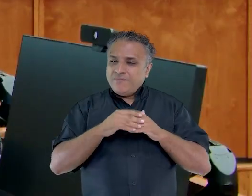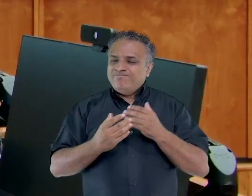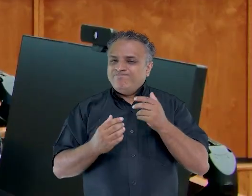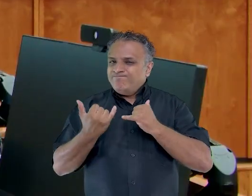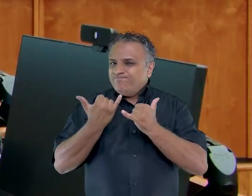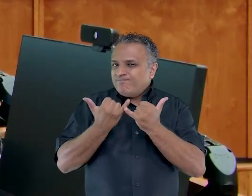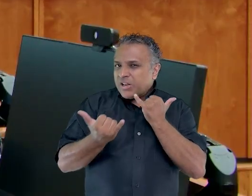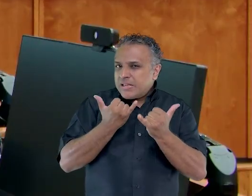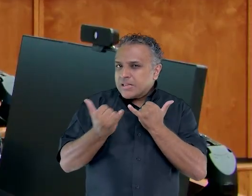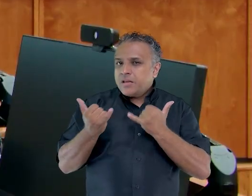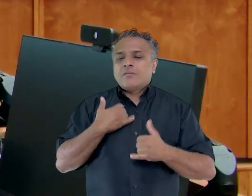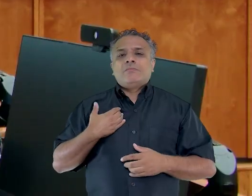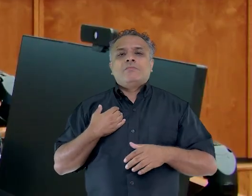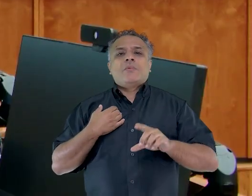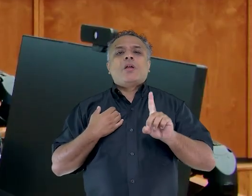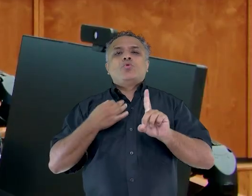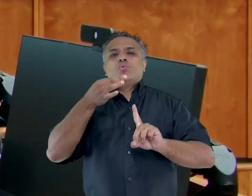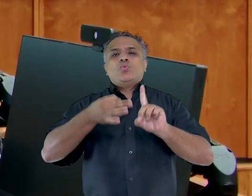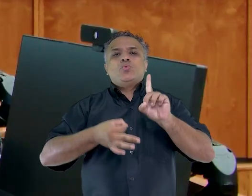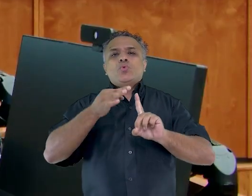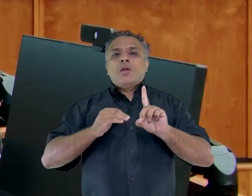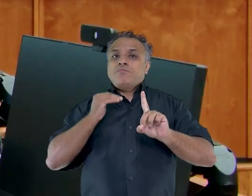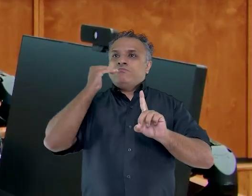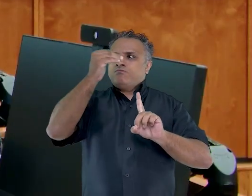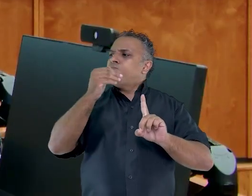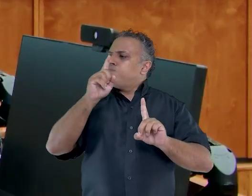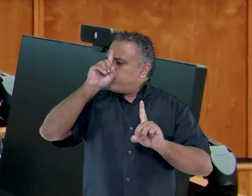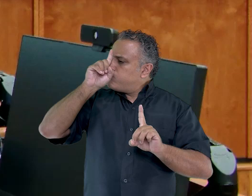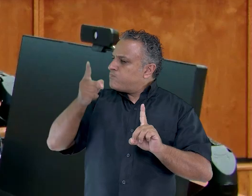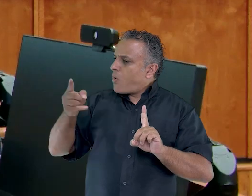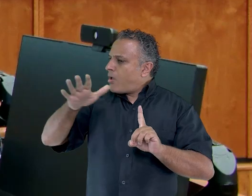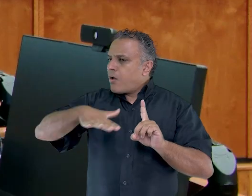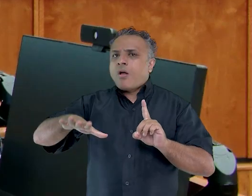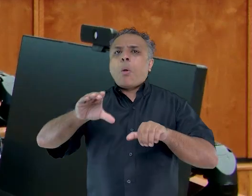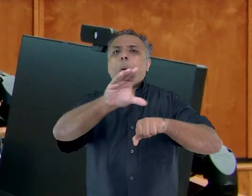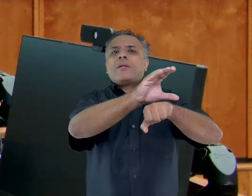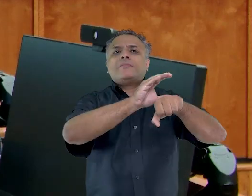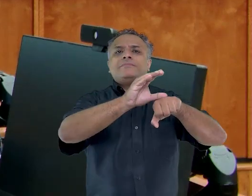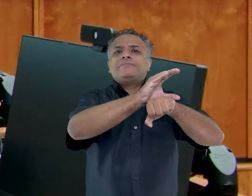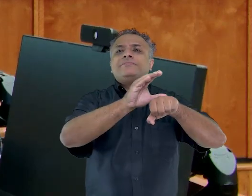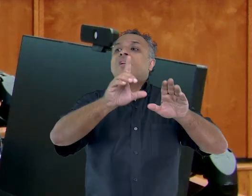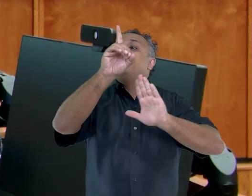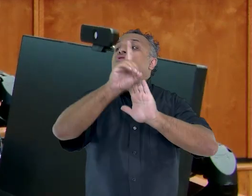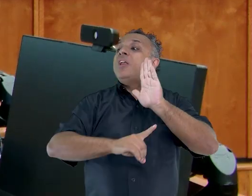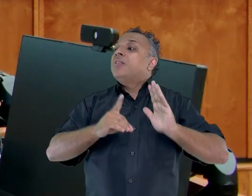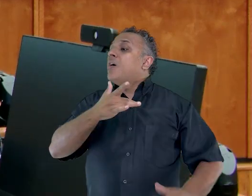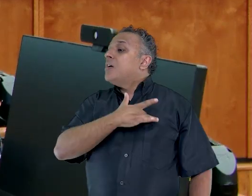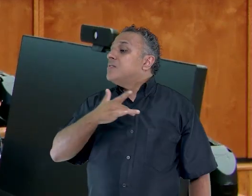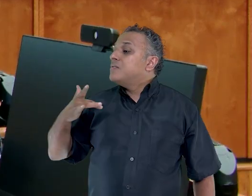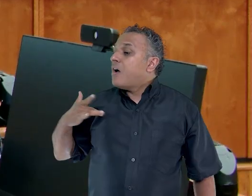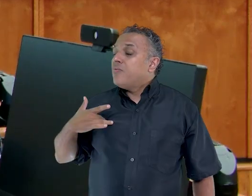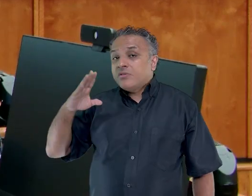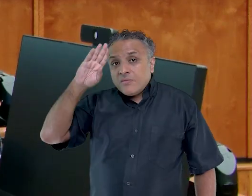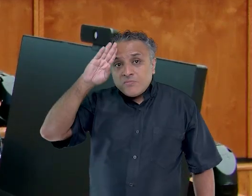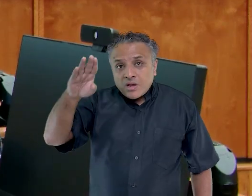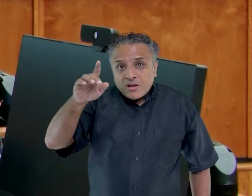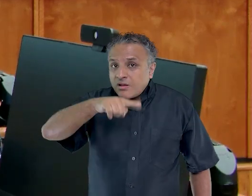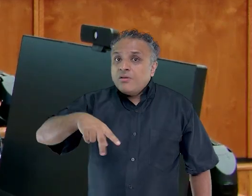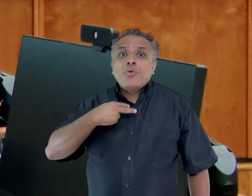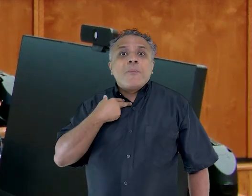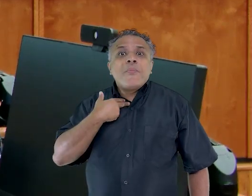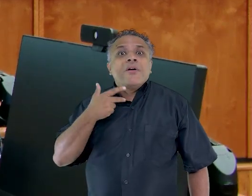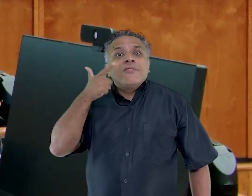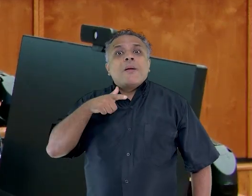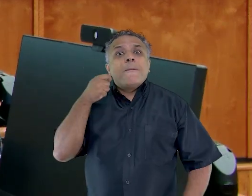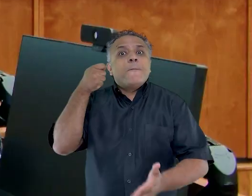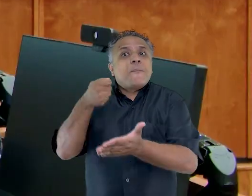Assim, o magistrado ponderou que deve prevalecer a garantia constitucional do direito à saúde, principalmente para quem não pode